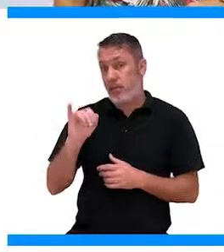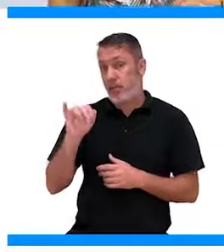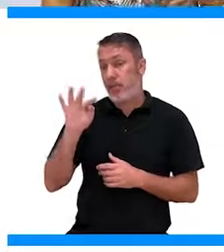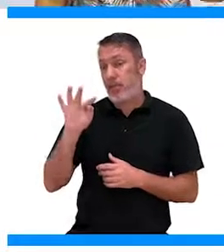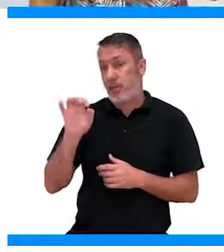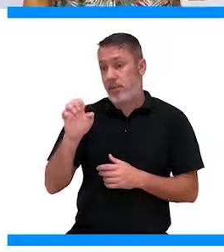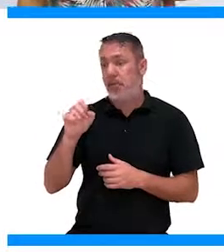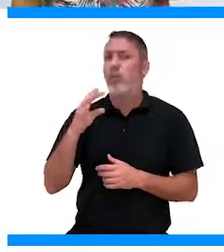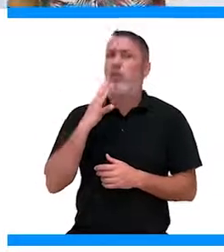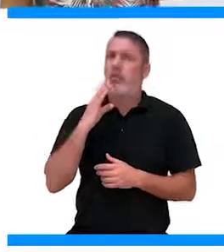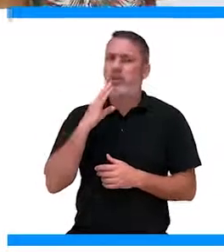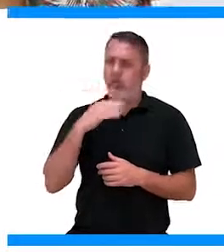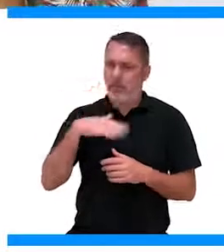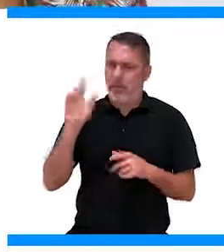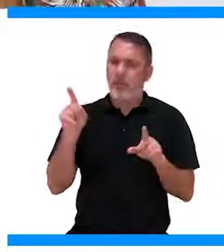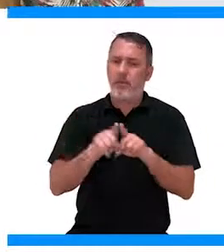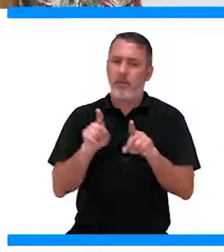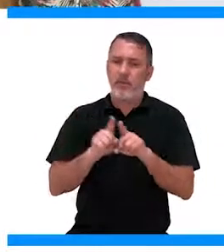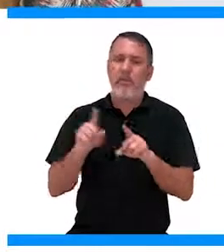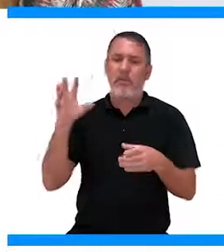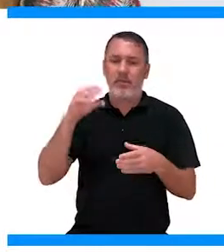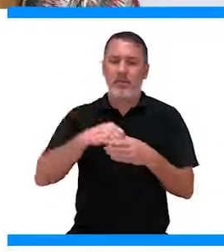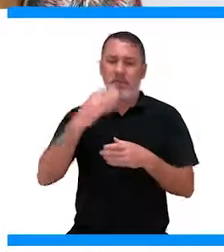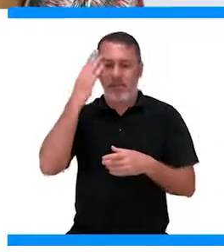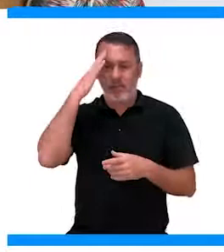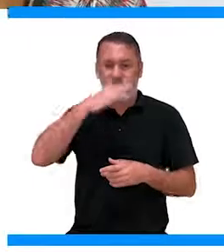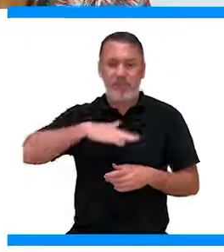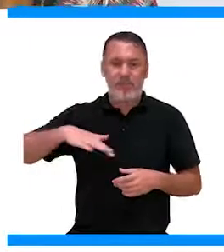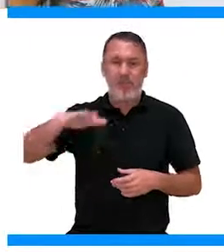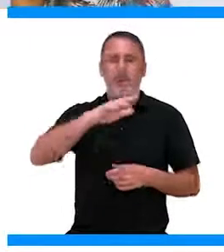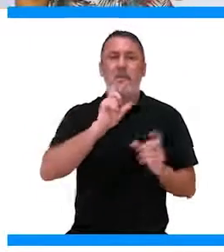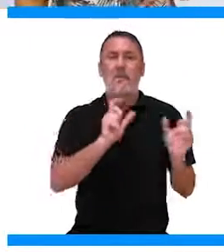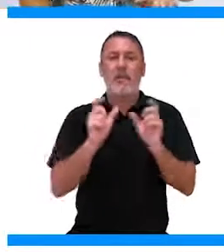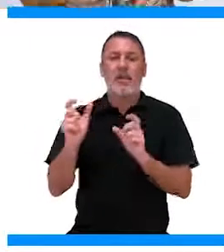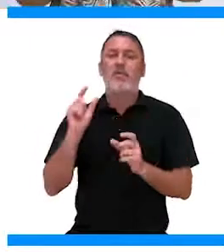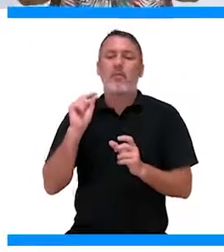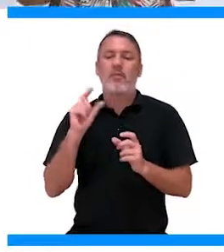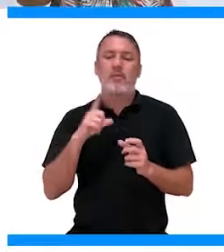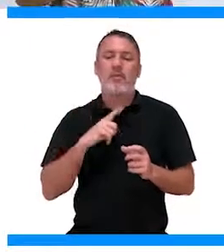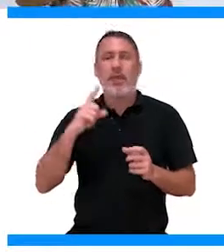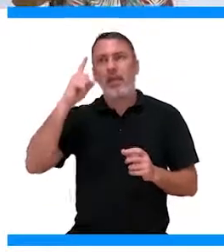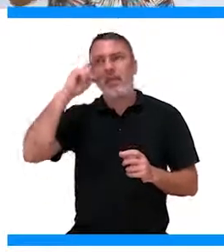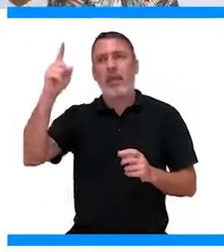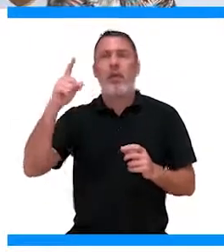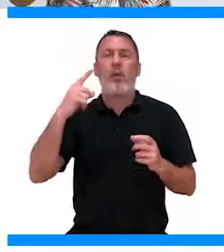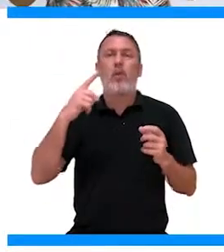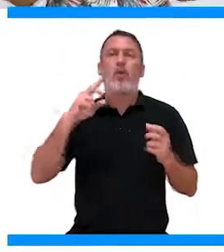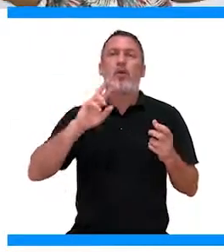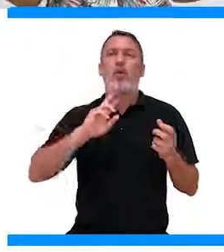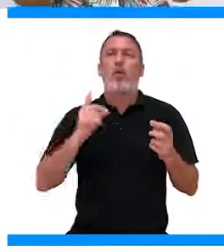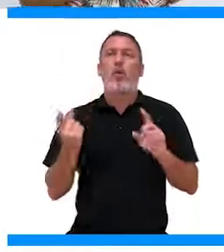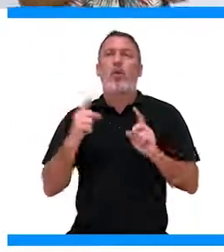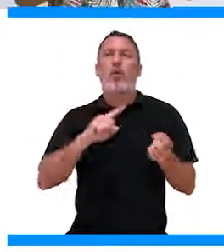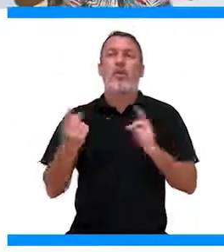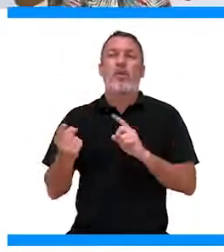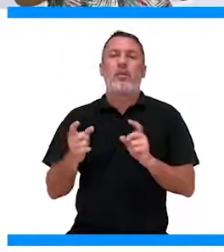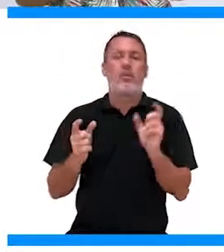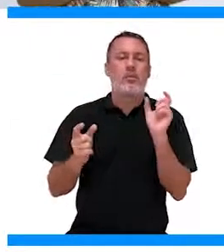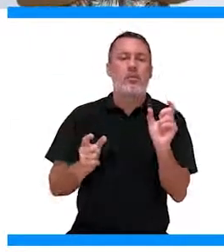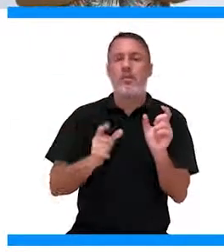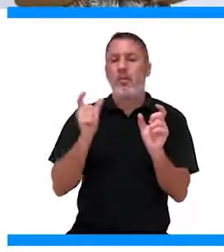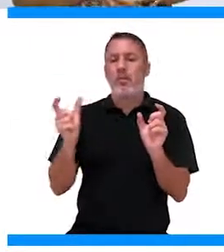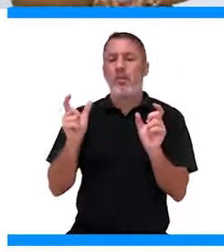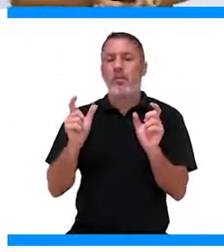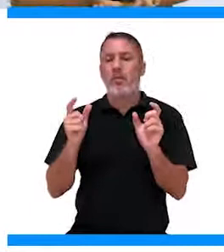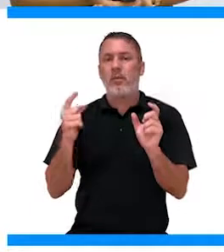figura de linguagem também bem conhecida porque ela foi muito comum no Barroco, né? A oposição de ideias contrárias por meio de palavras